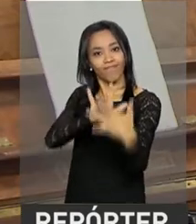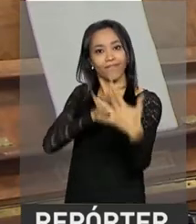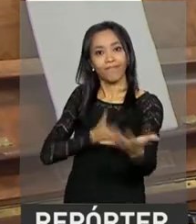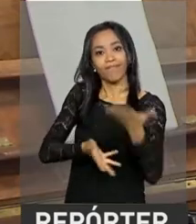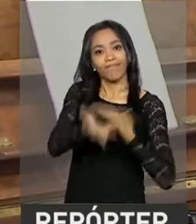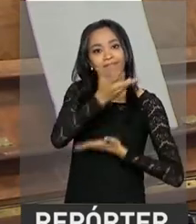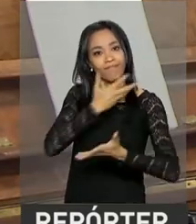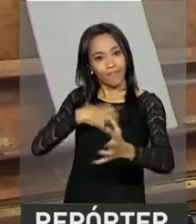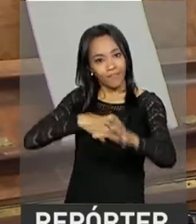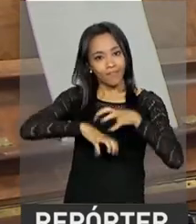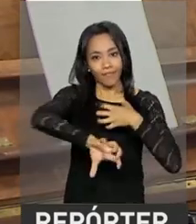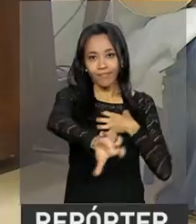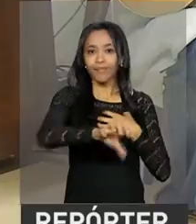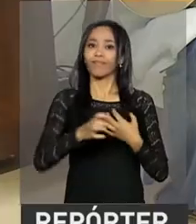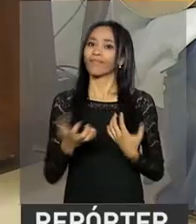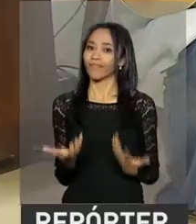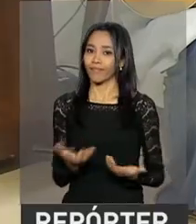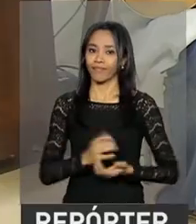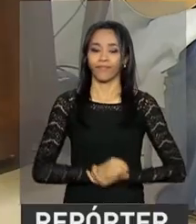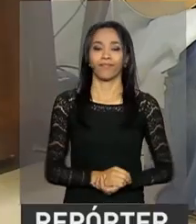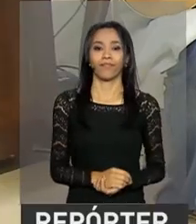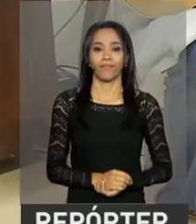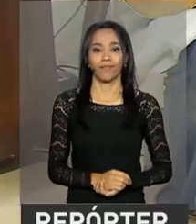crescimento é de ambos os lados